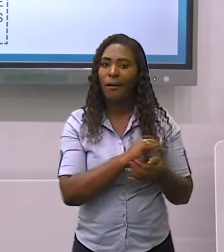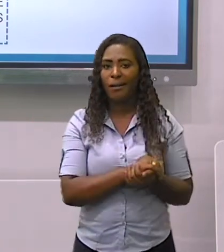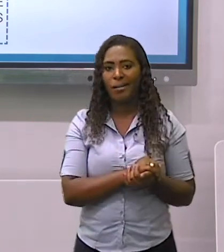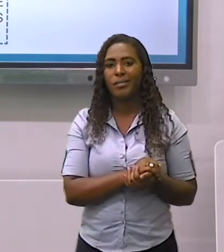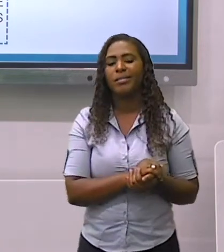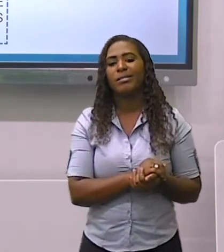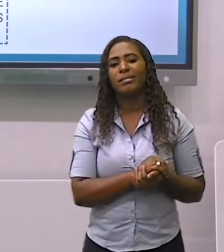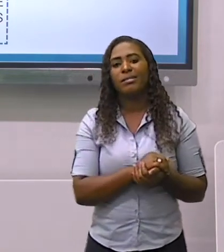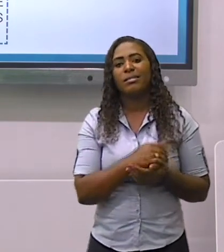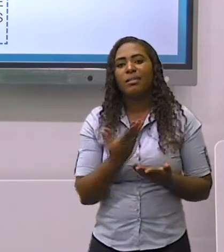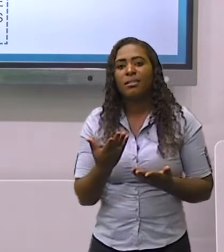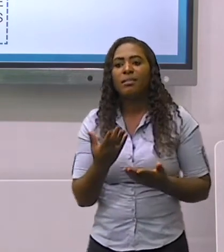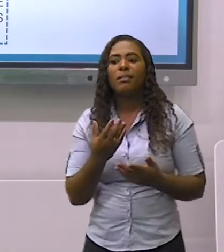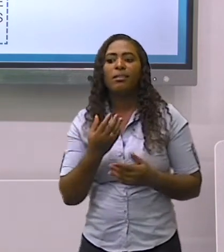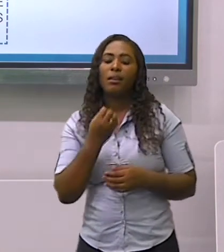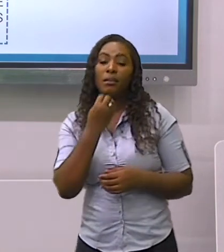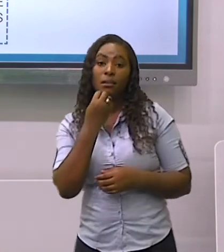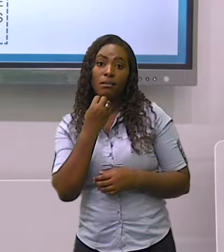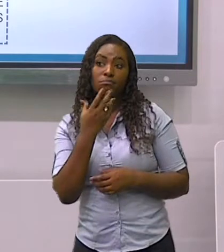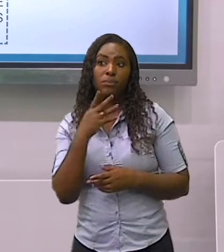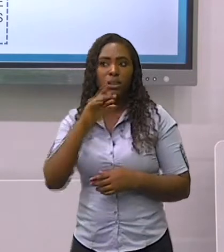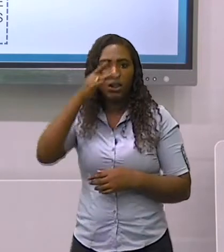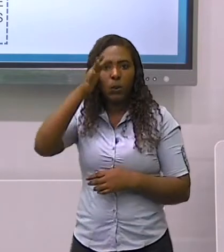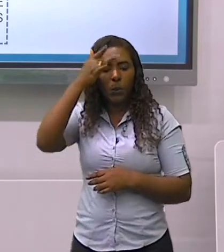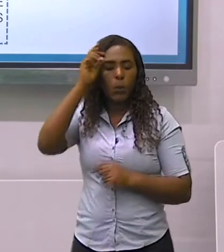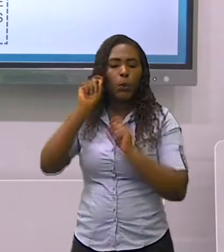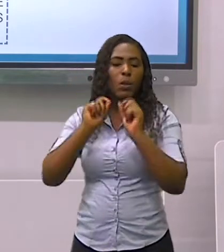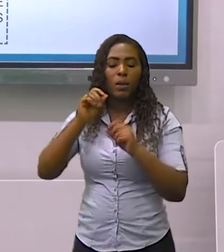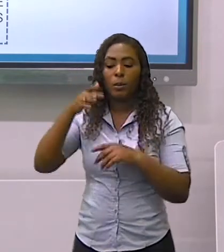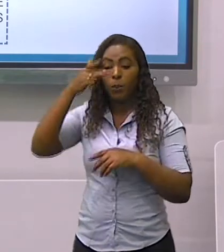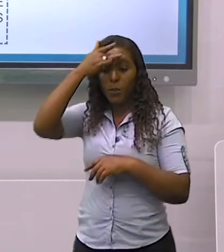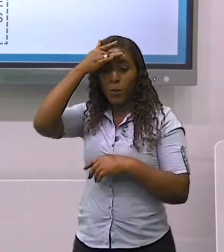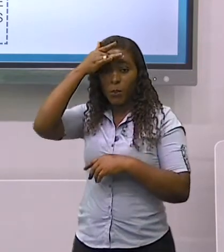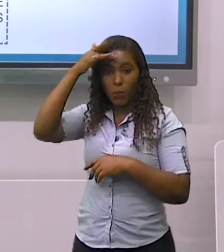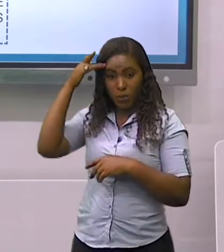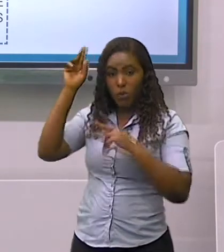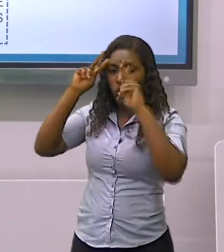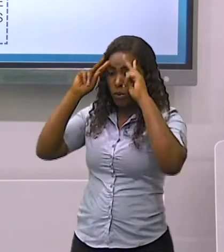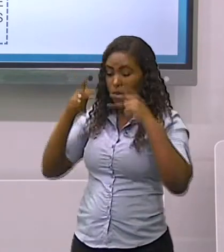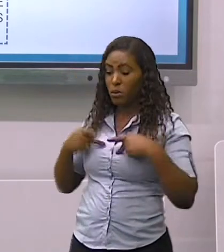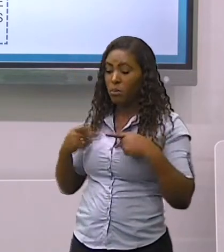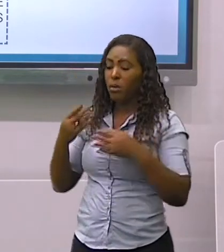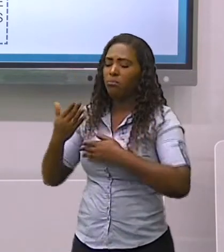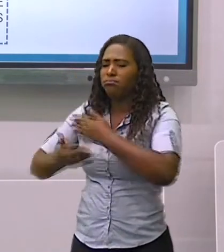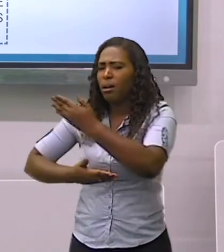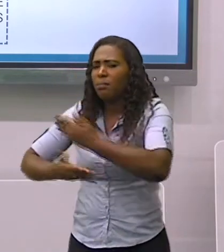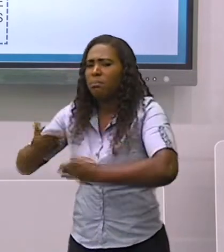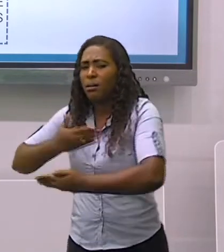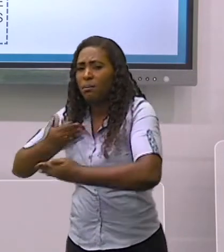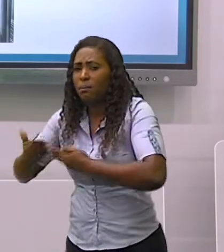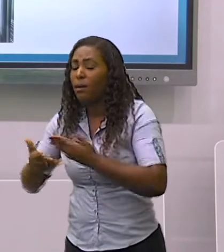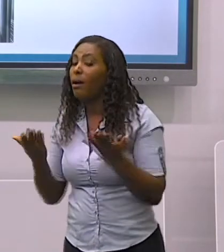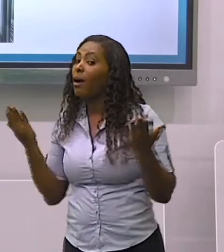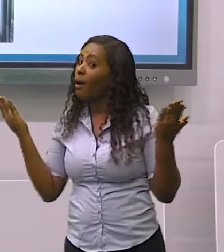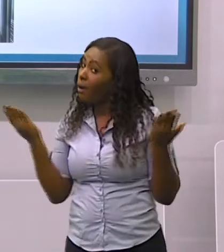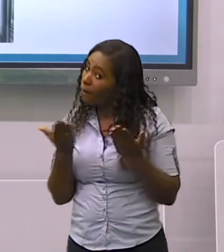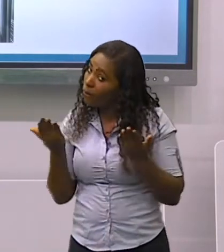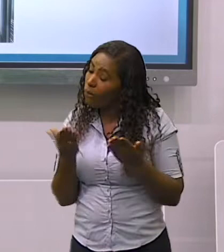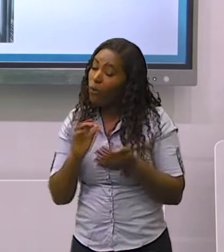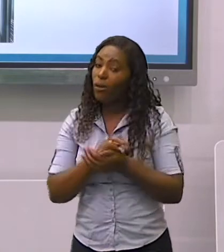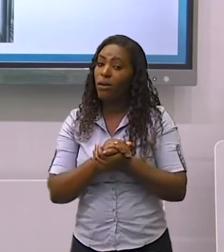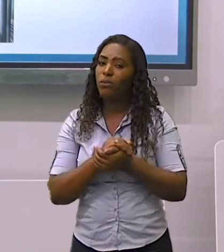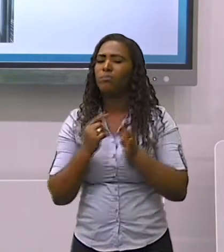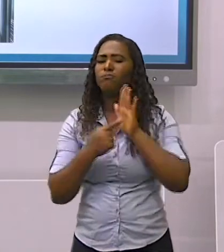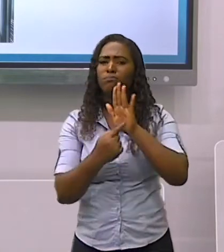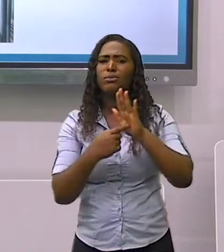considerados espaços de vivência, vou apresentar a classificação dos lugares